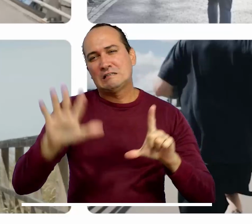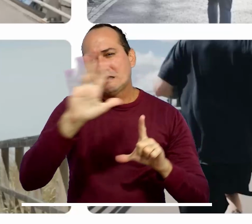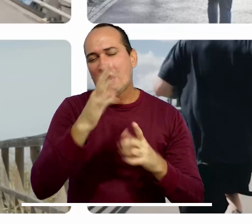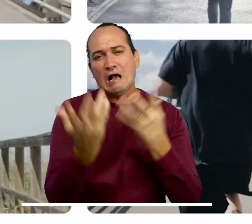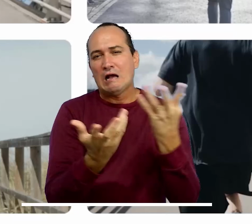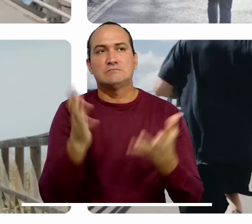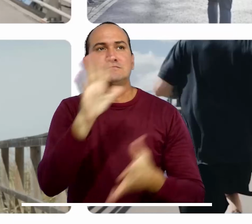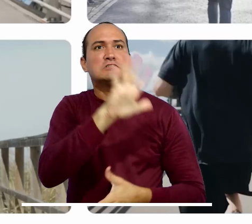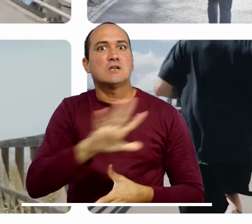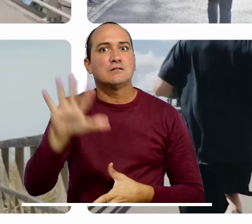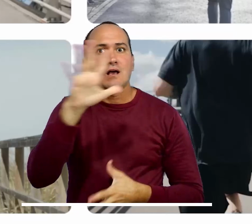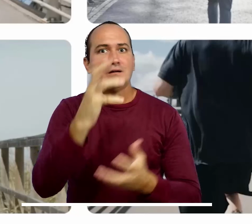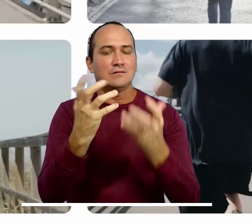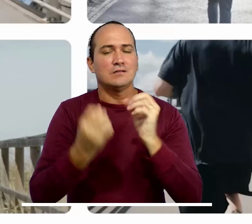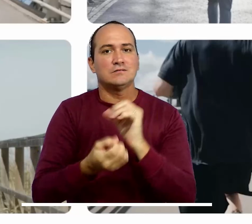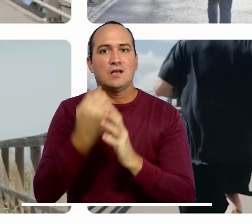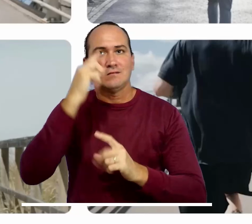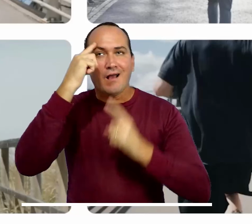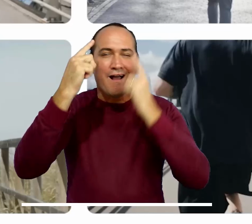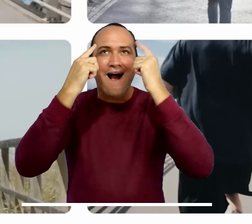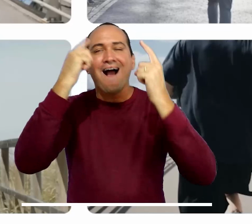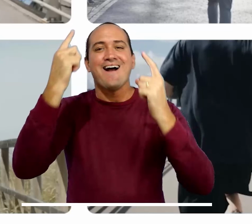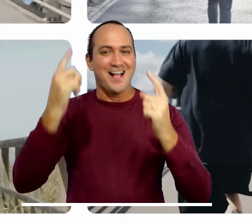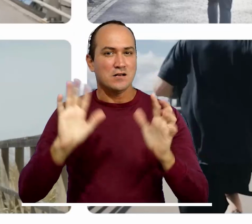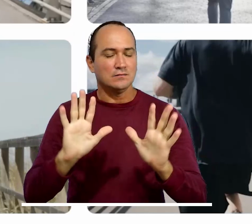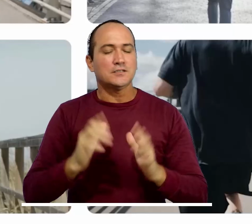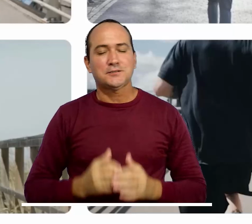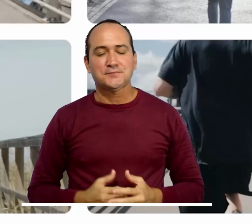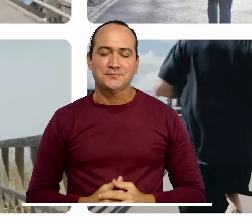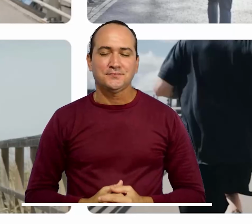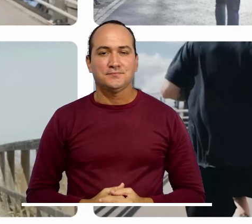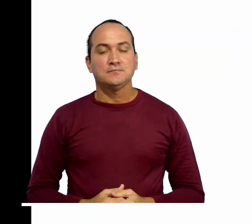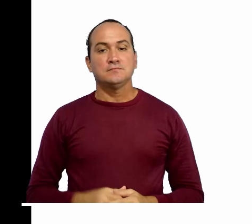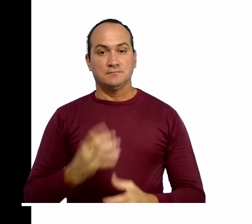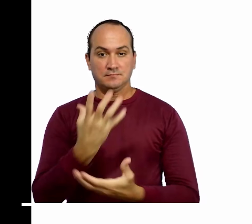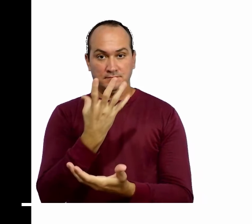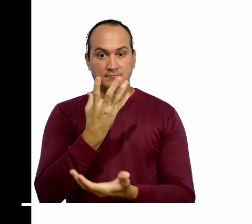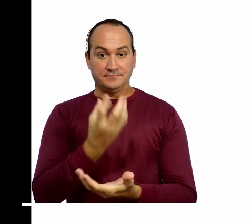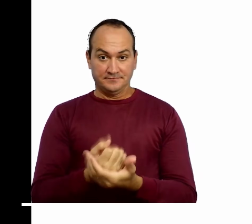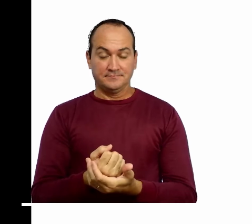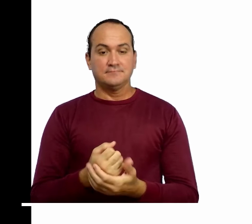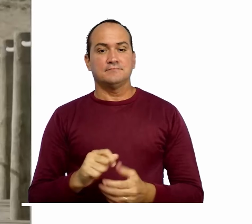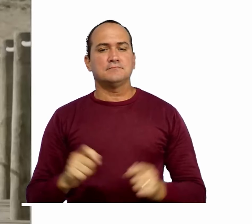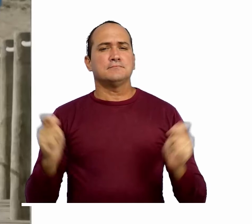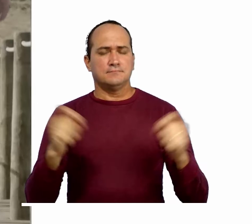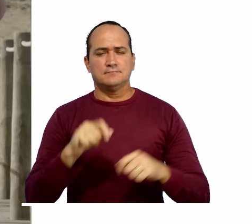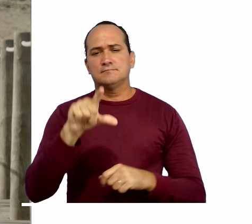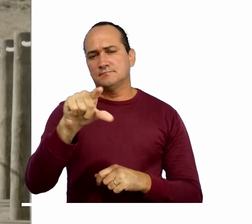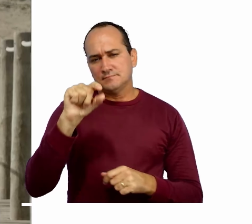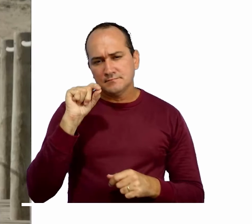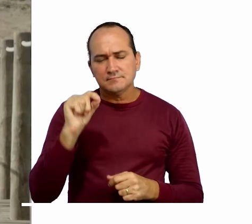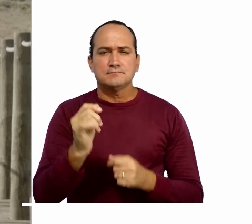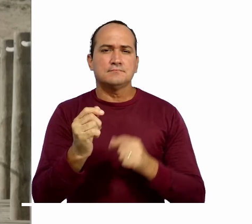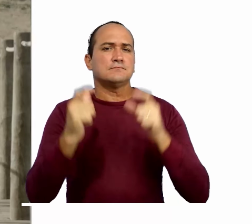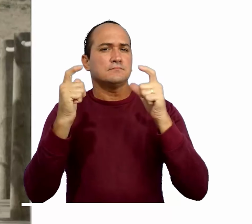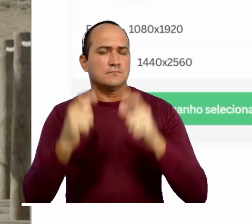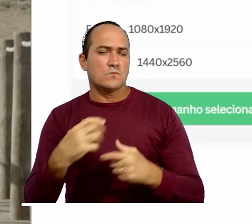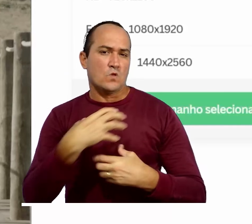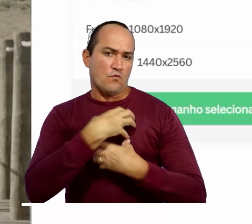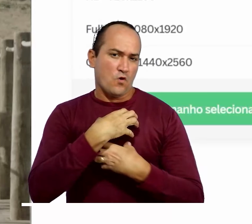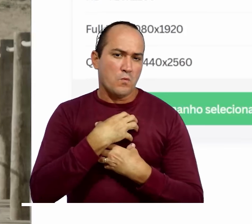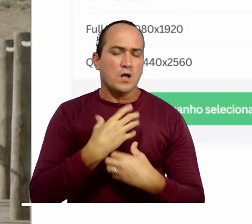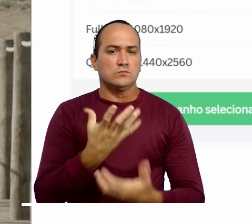assim de ficção, alguma coisa desse tipo. Então eu cliquei para baixar essa imagem aqui. Você pode escolher qual é o